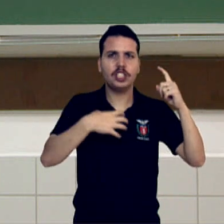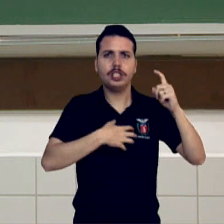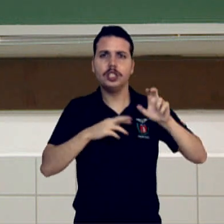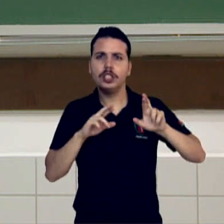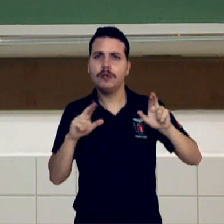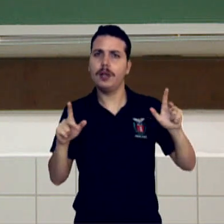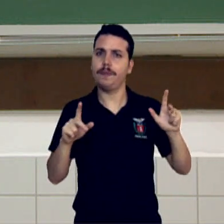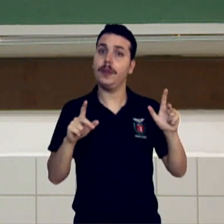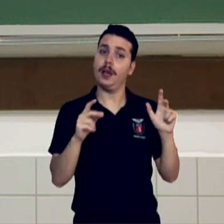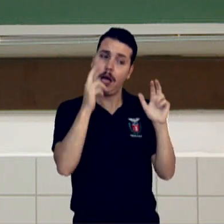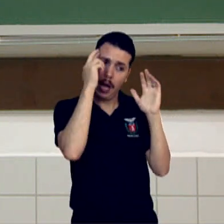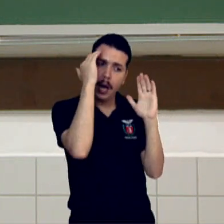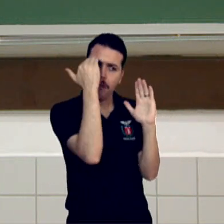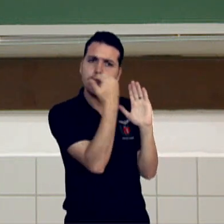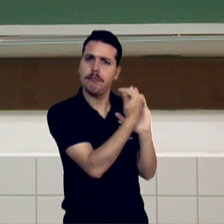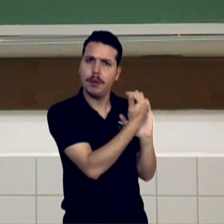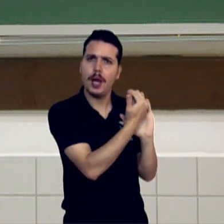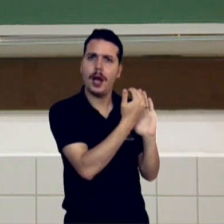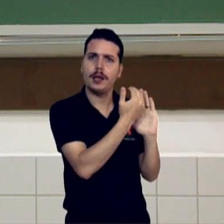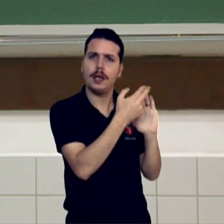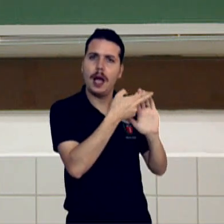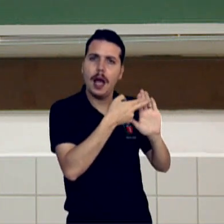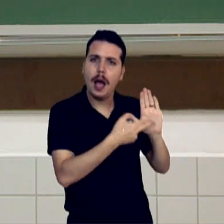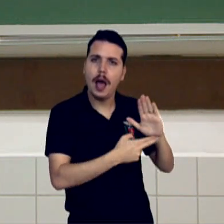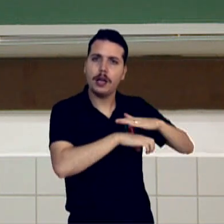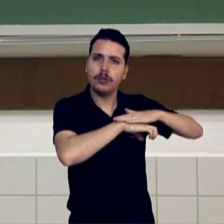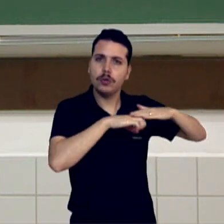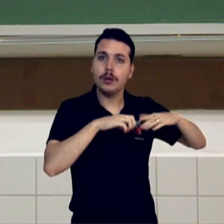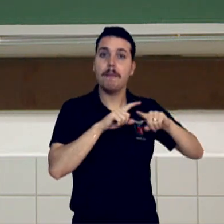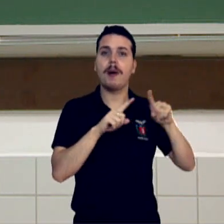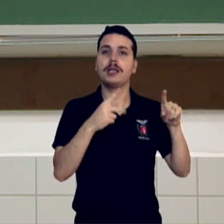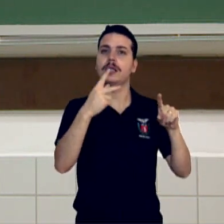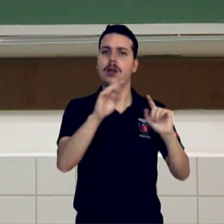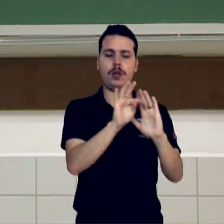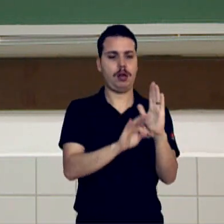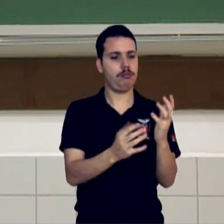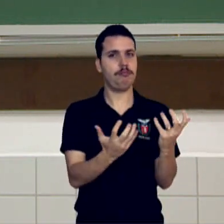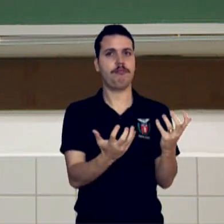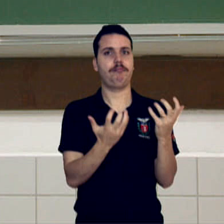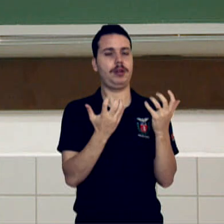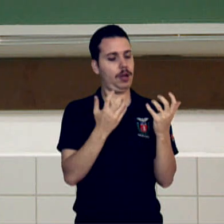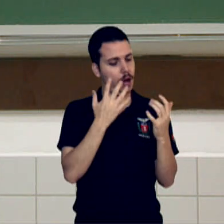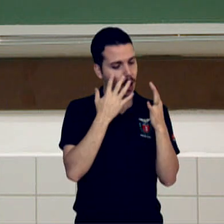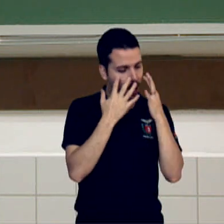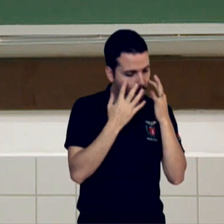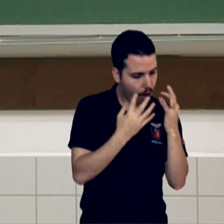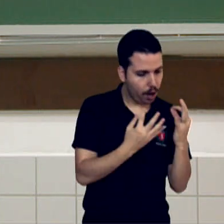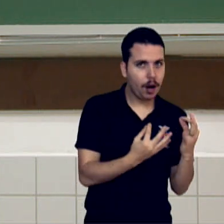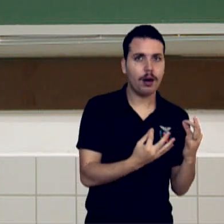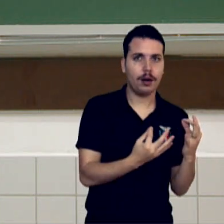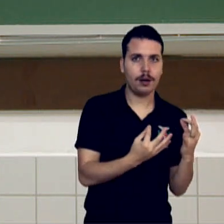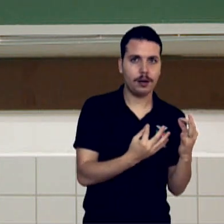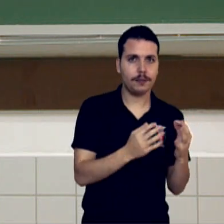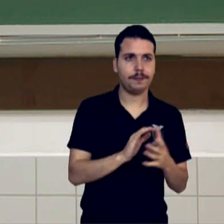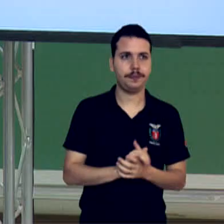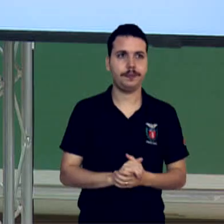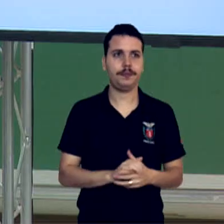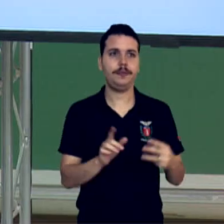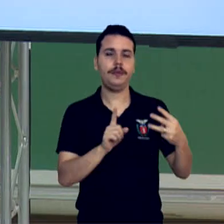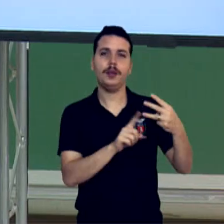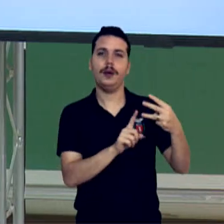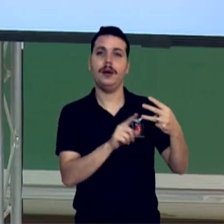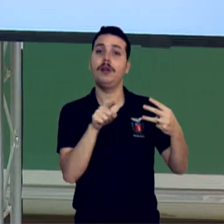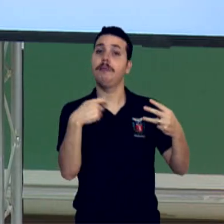diferente, respeitando a estrutura, o seu texto vai se destacar, né? Seja objetivo e vá direto